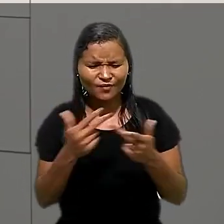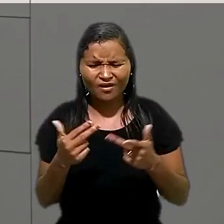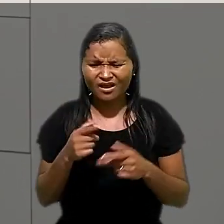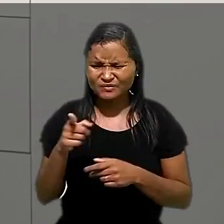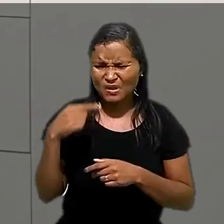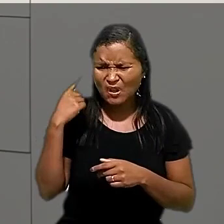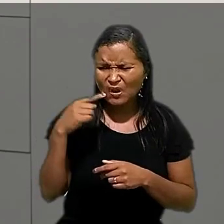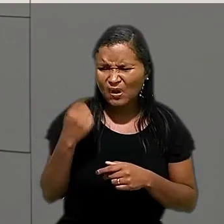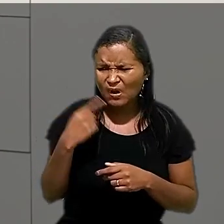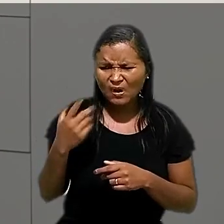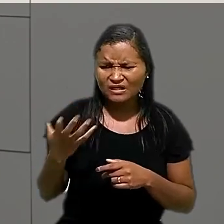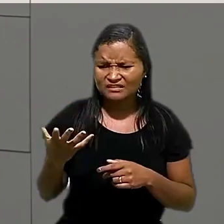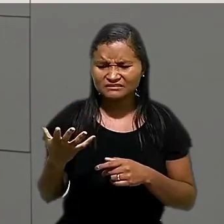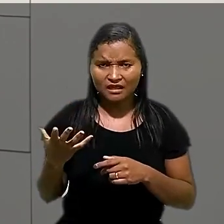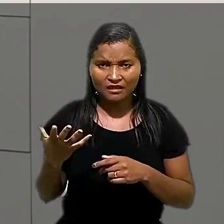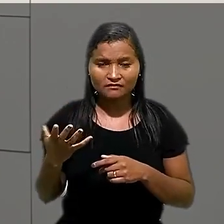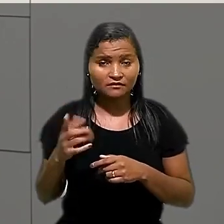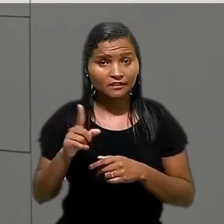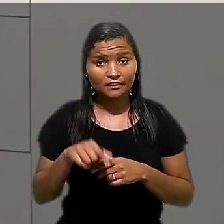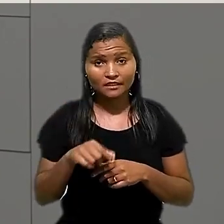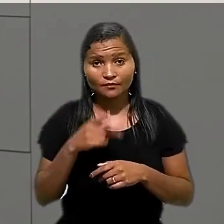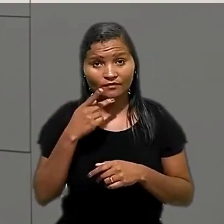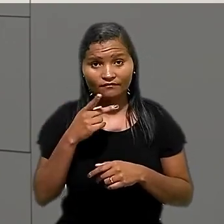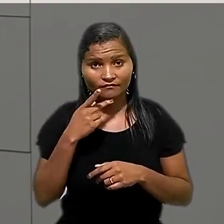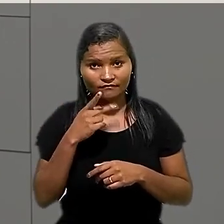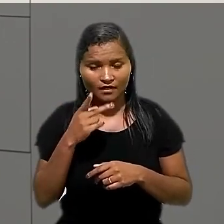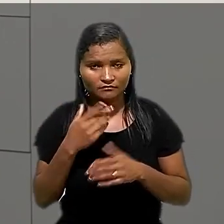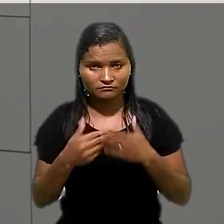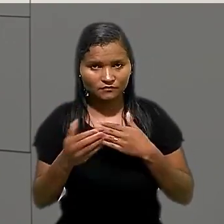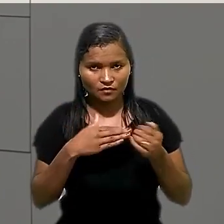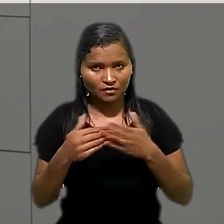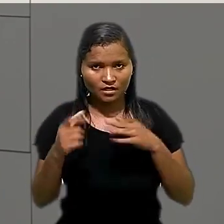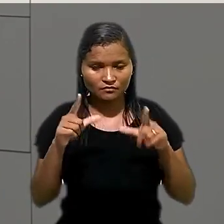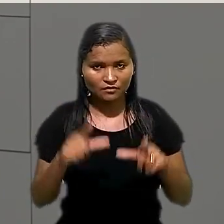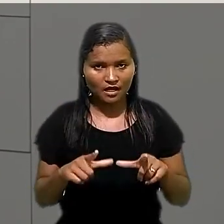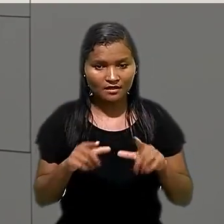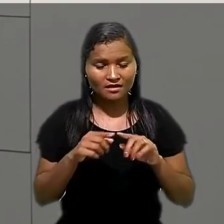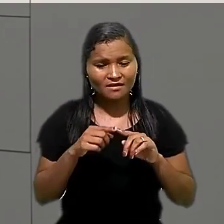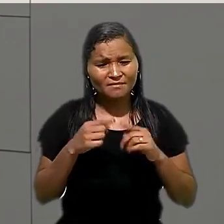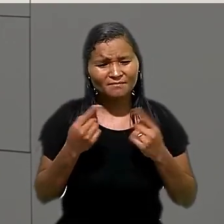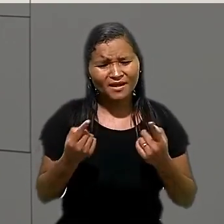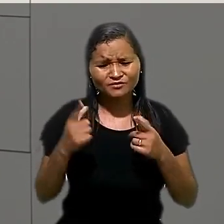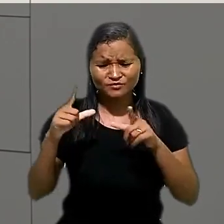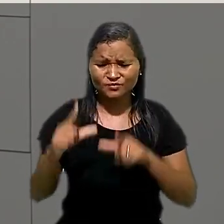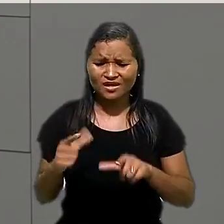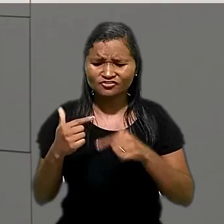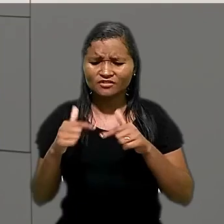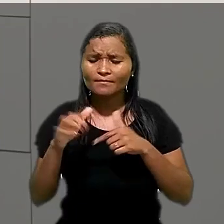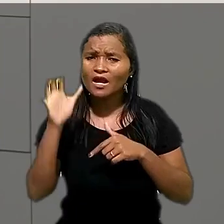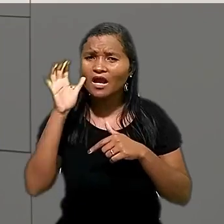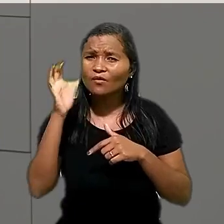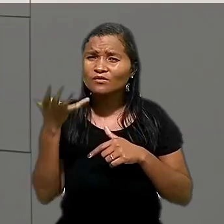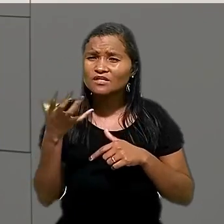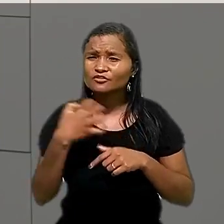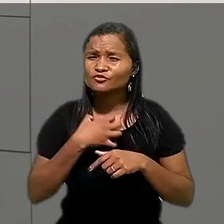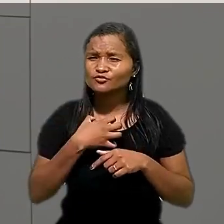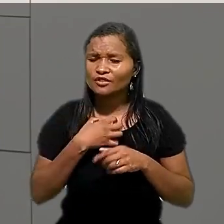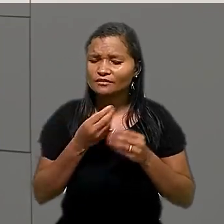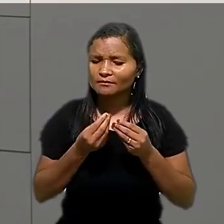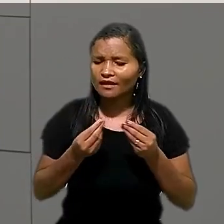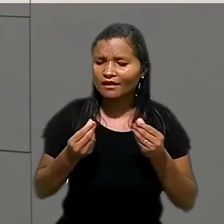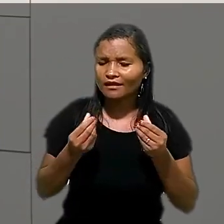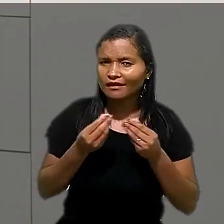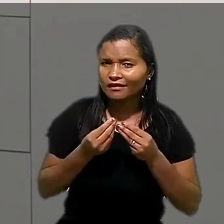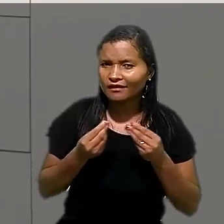por exemplo chamar de louca de maluca que não são falas Ok em qualquer ambiente mas no ambiente de trabalho acaba acontecendo de uma forma